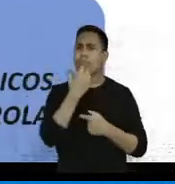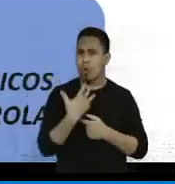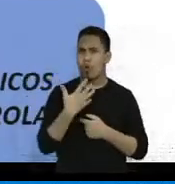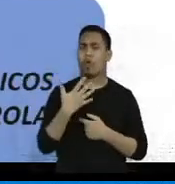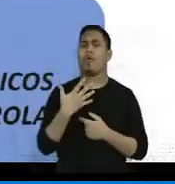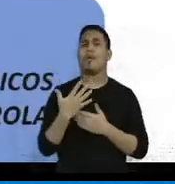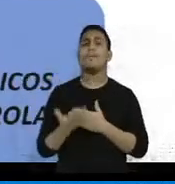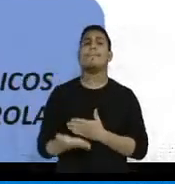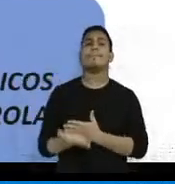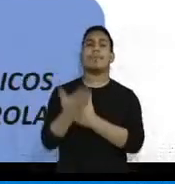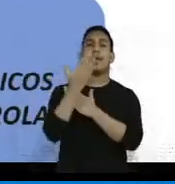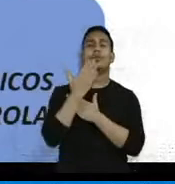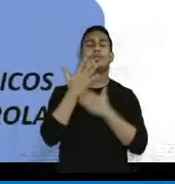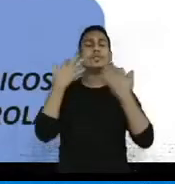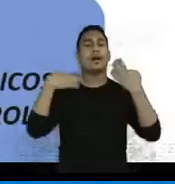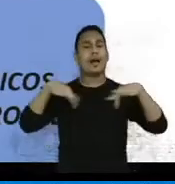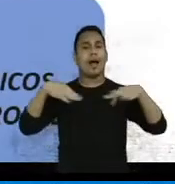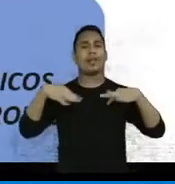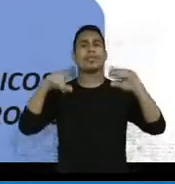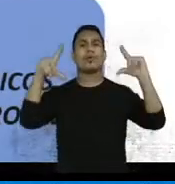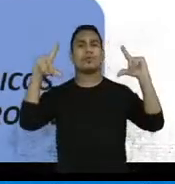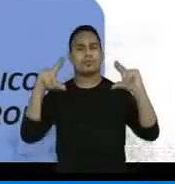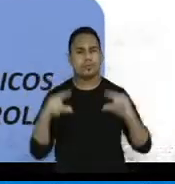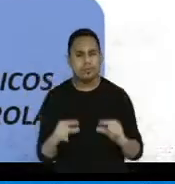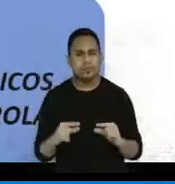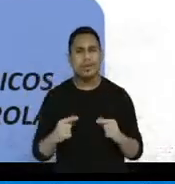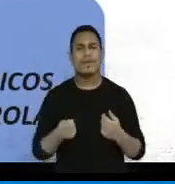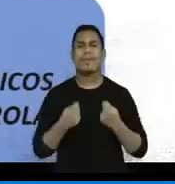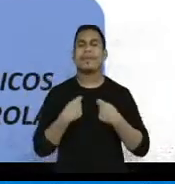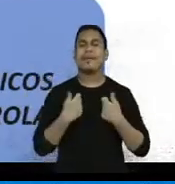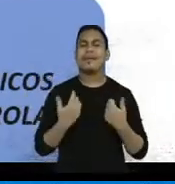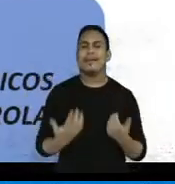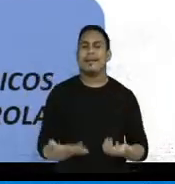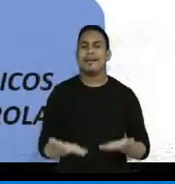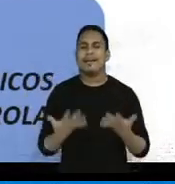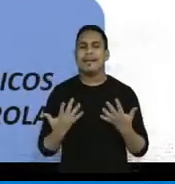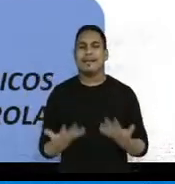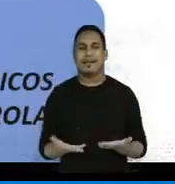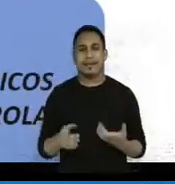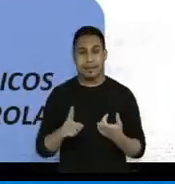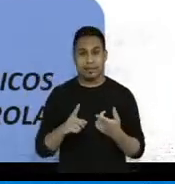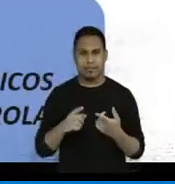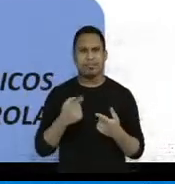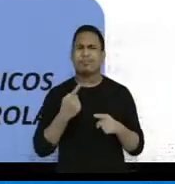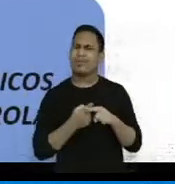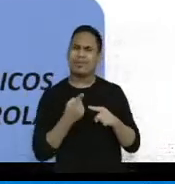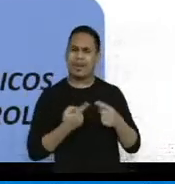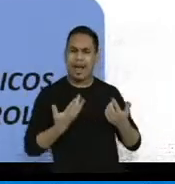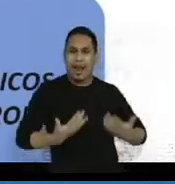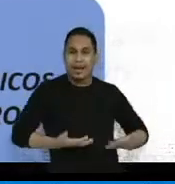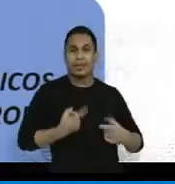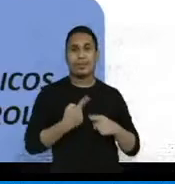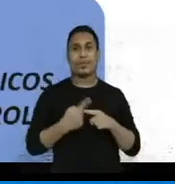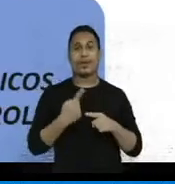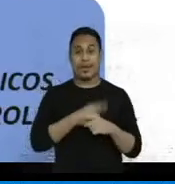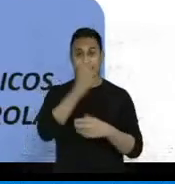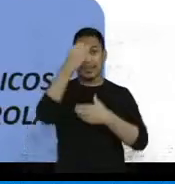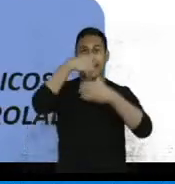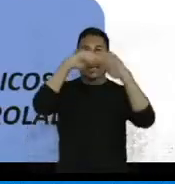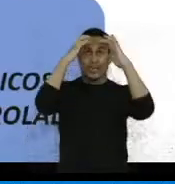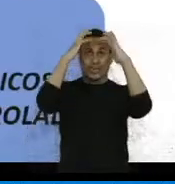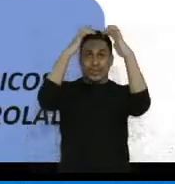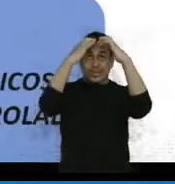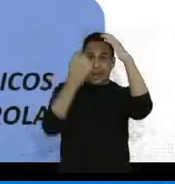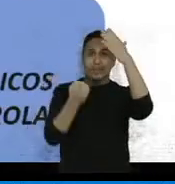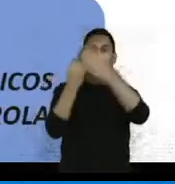de relaxar, ela relaxa por quê? Porque aumenta o GABA. E para quem tem fibromialgia, quando eu aumento